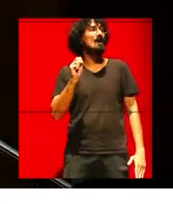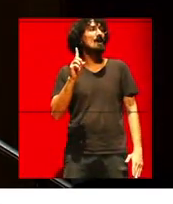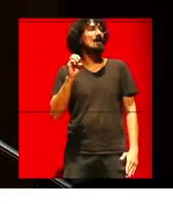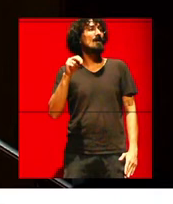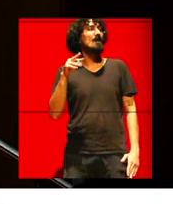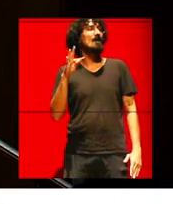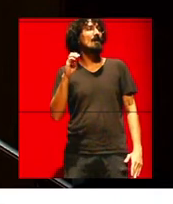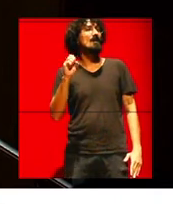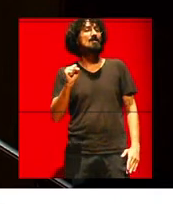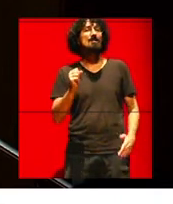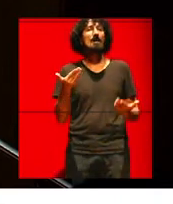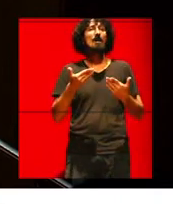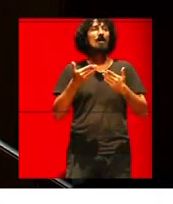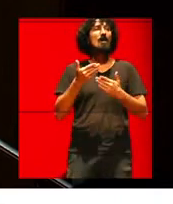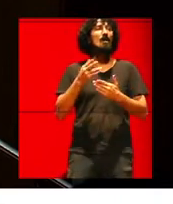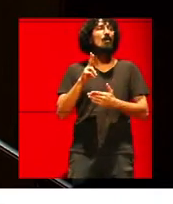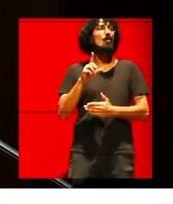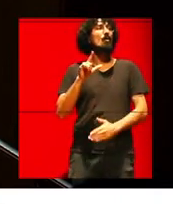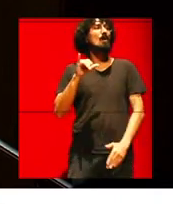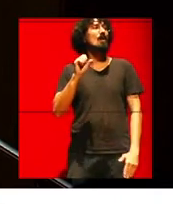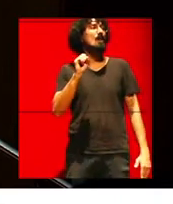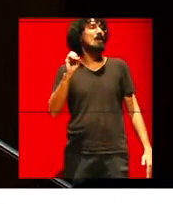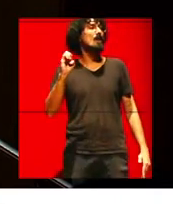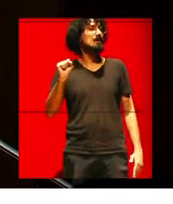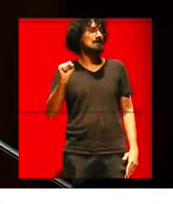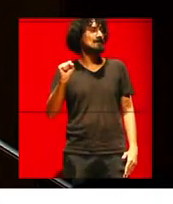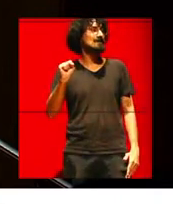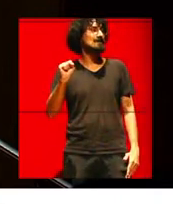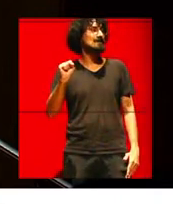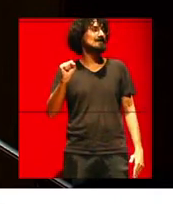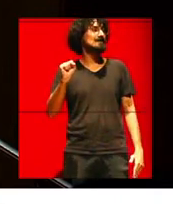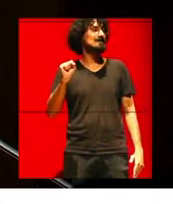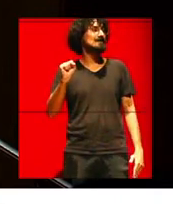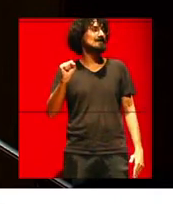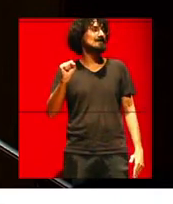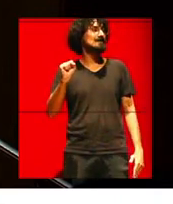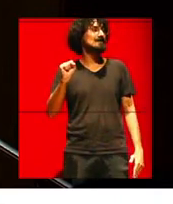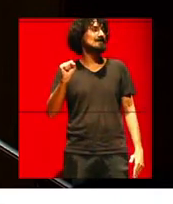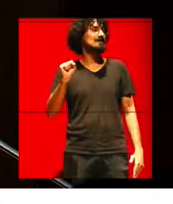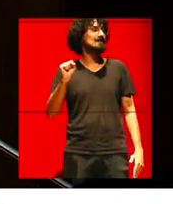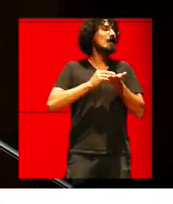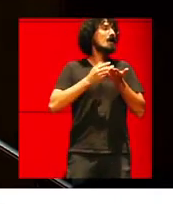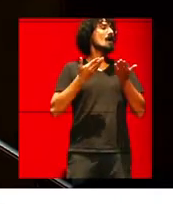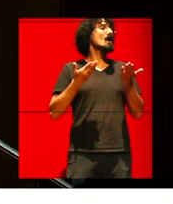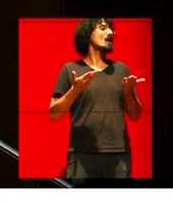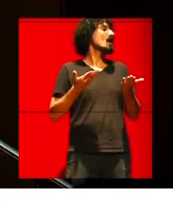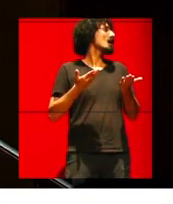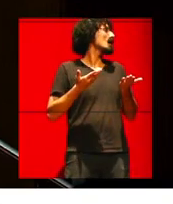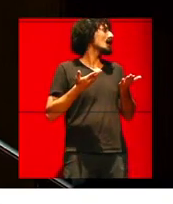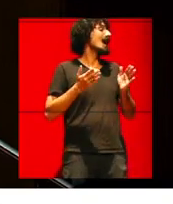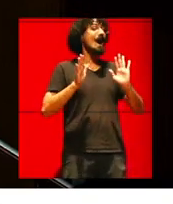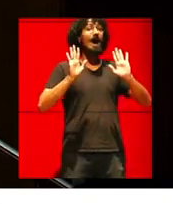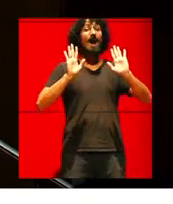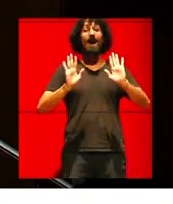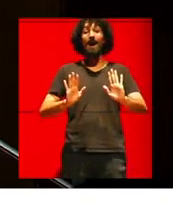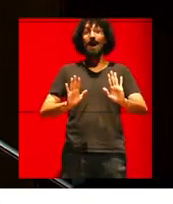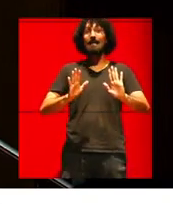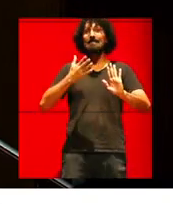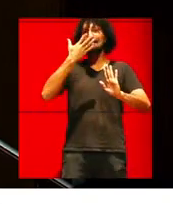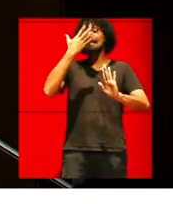E cadê o Ulisses Guimarães? Aê! Faltou alguém de eu chamar? Ah,